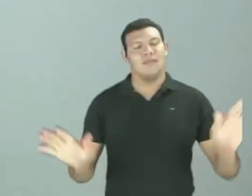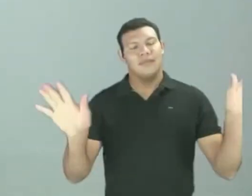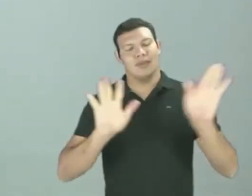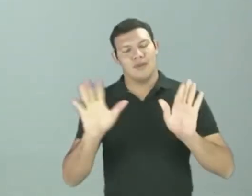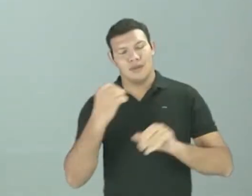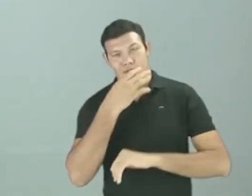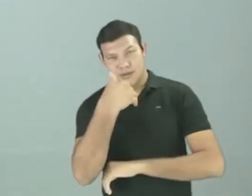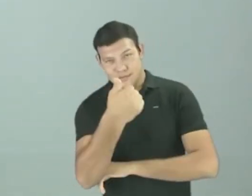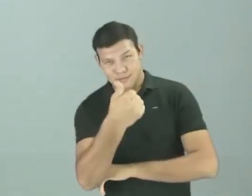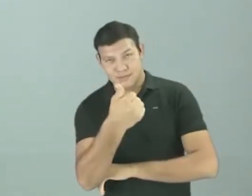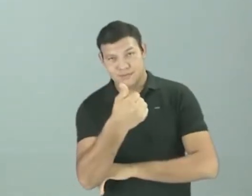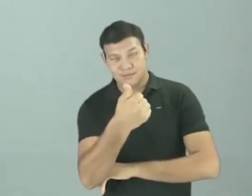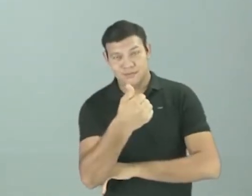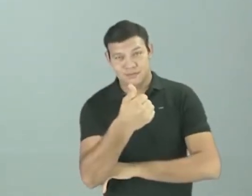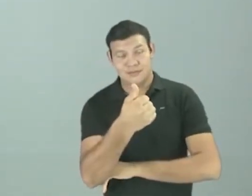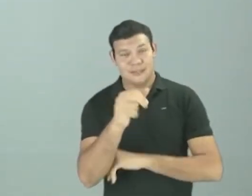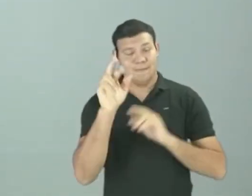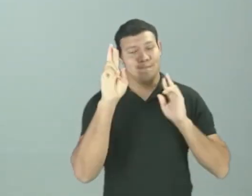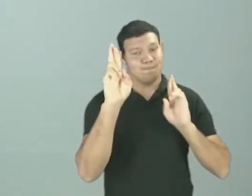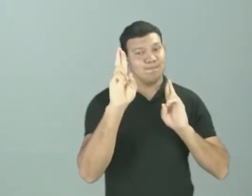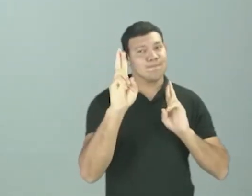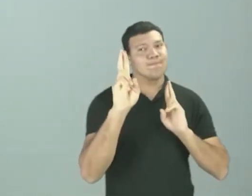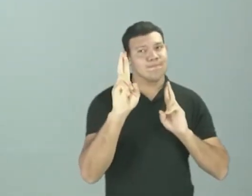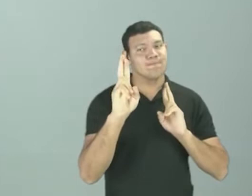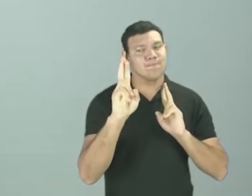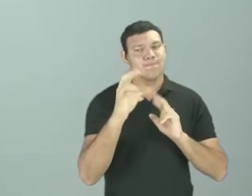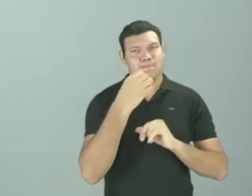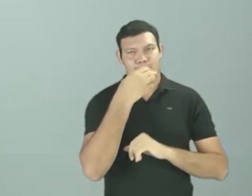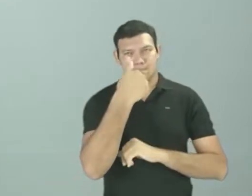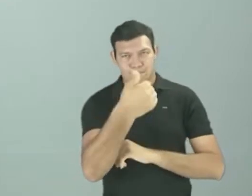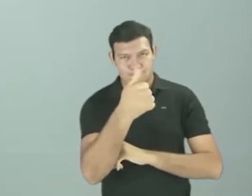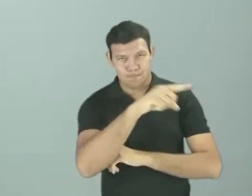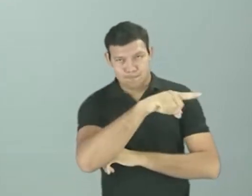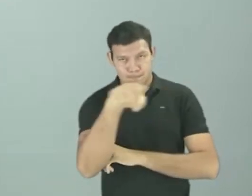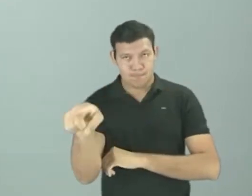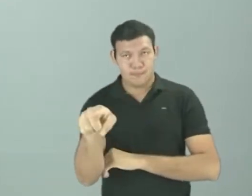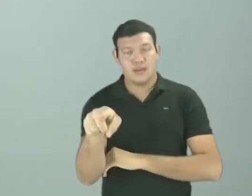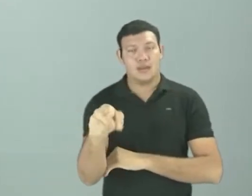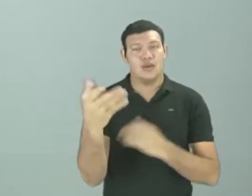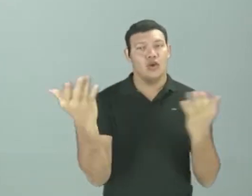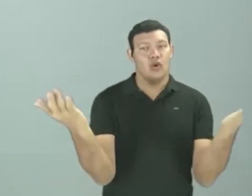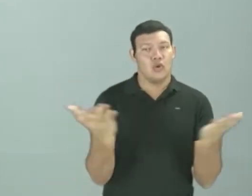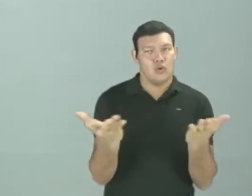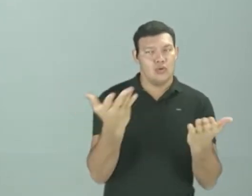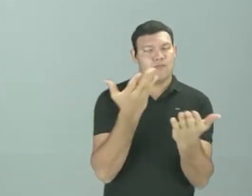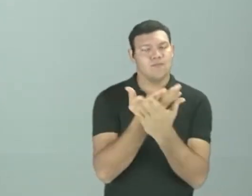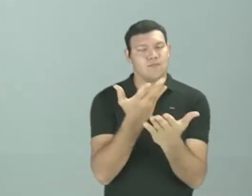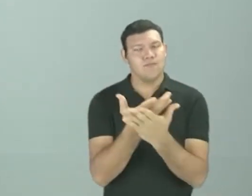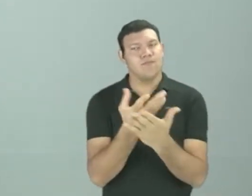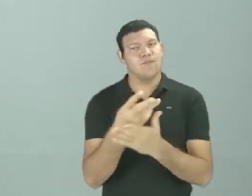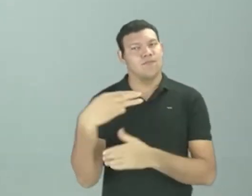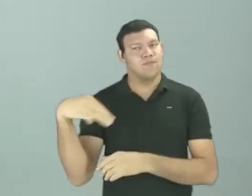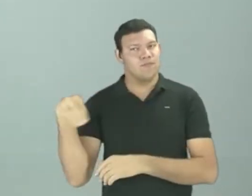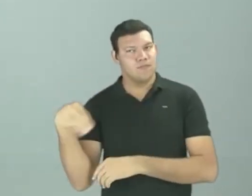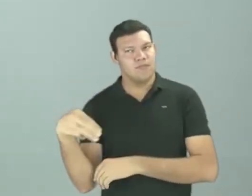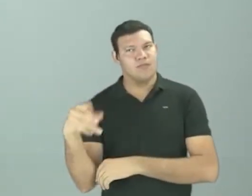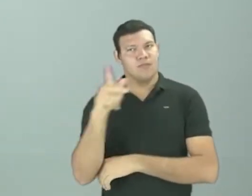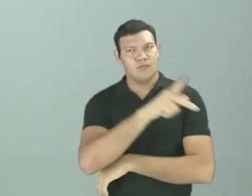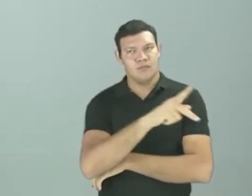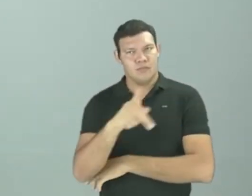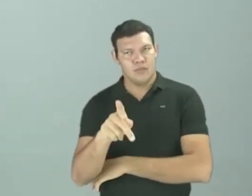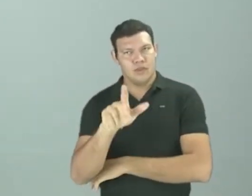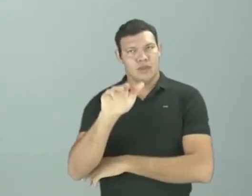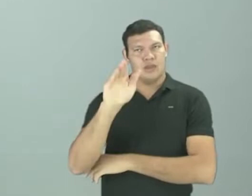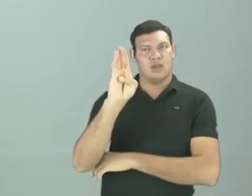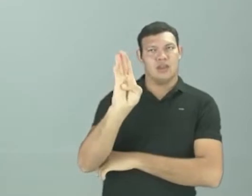Olá pessoal, tudo bem? Eu espero que esteja tudo bem com vocês. Hoje nós vamos a mais uma aula de matemática. Meu nome é professor Bartô